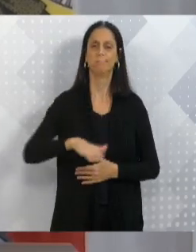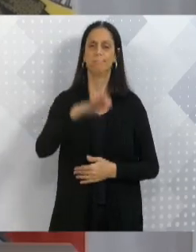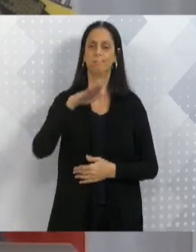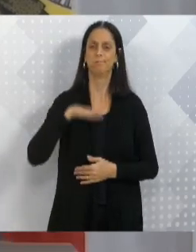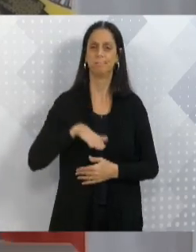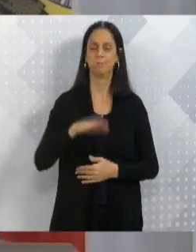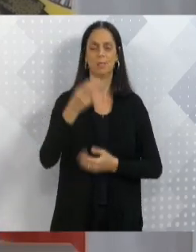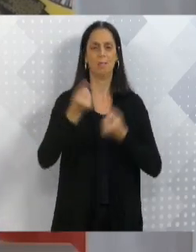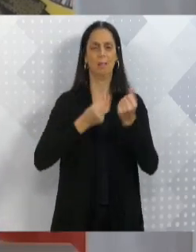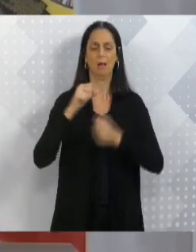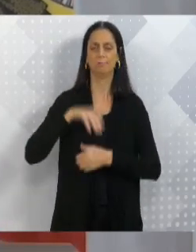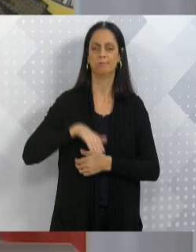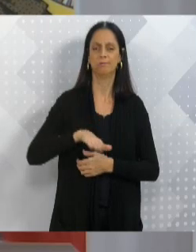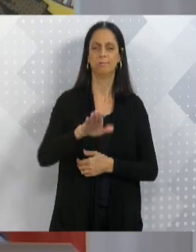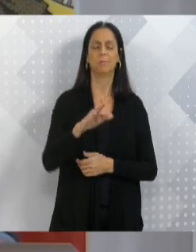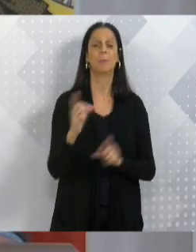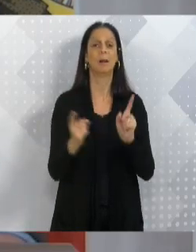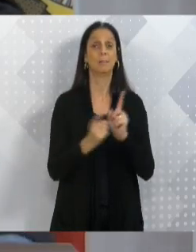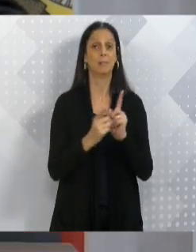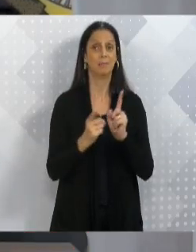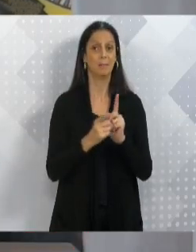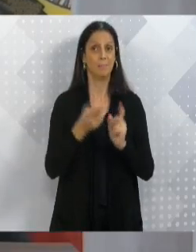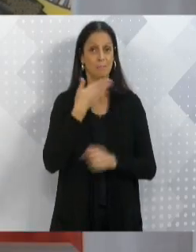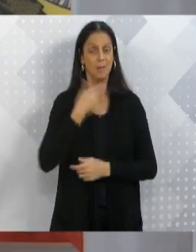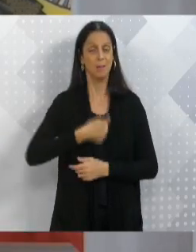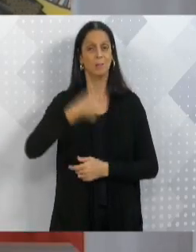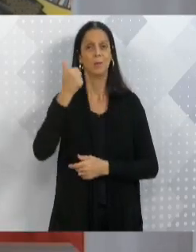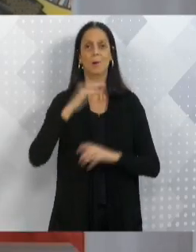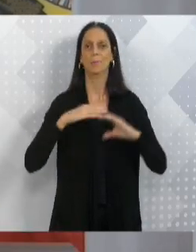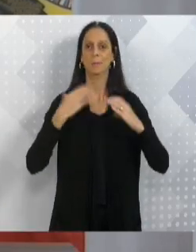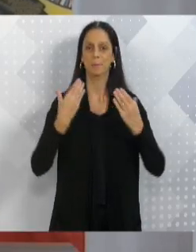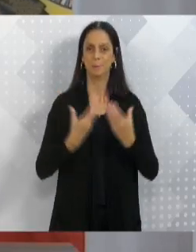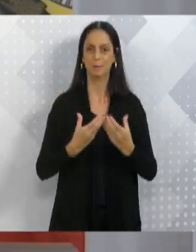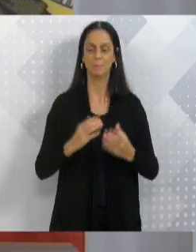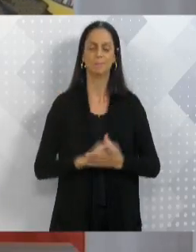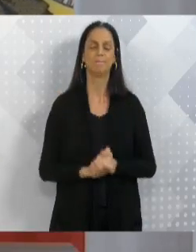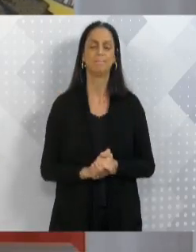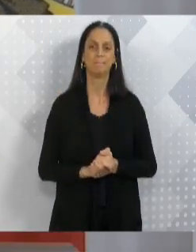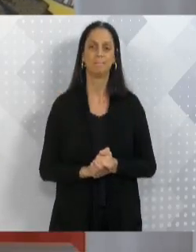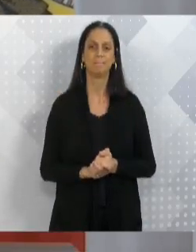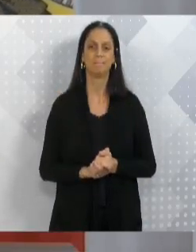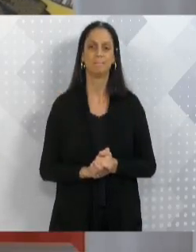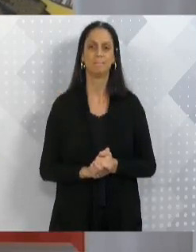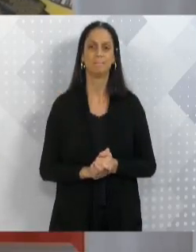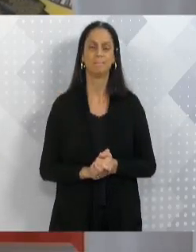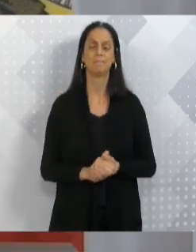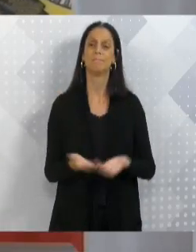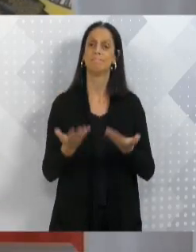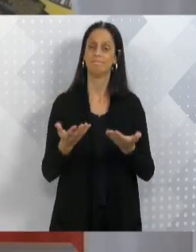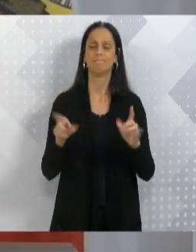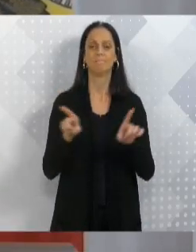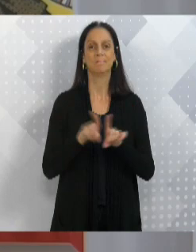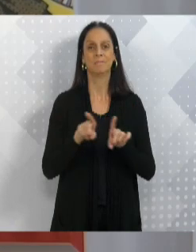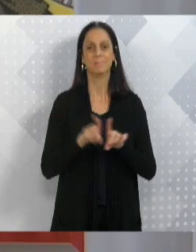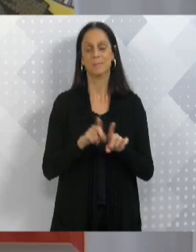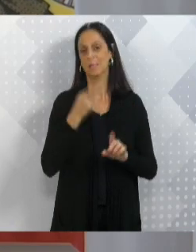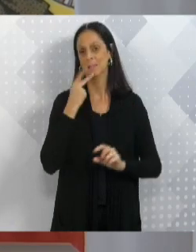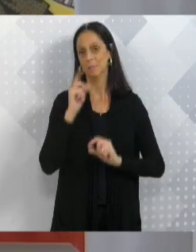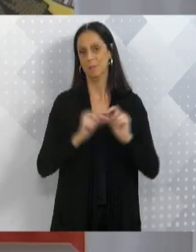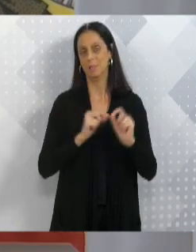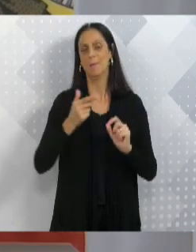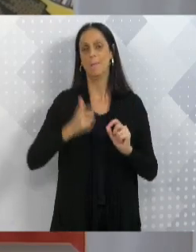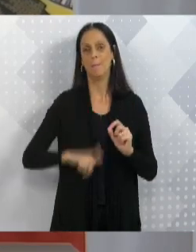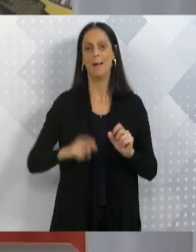nossa comunidade. Eu já vou lhe conceder a parte, vereador. Inclusive, quero também mencionar aqui mais uma